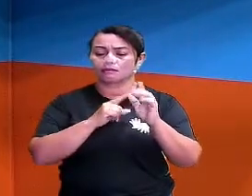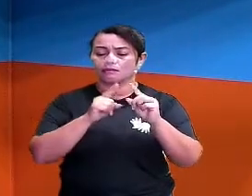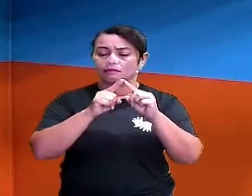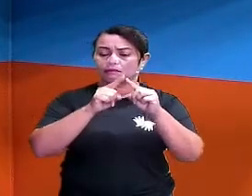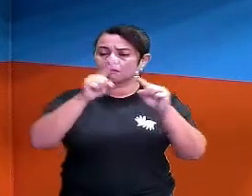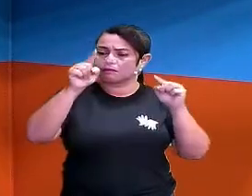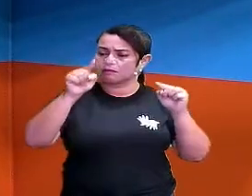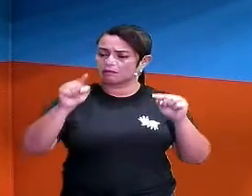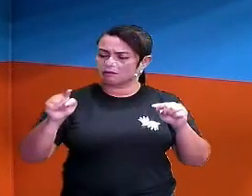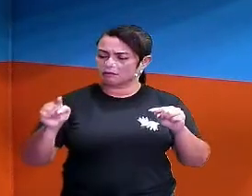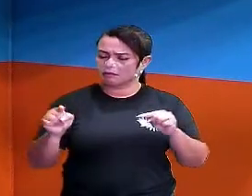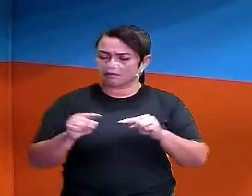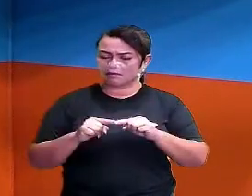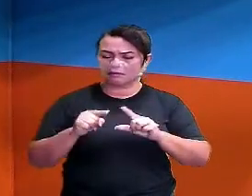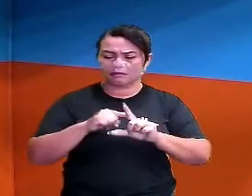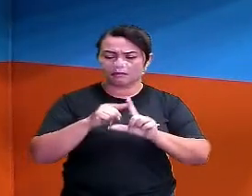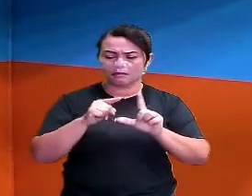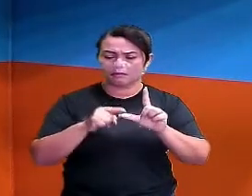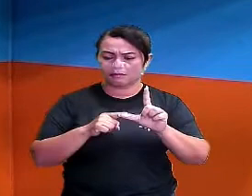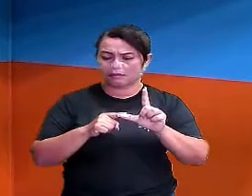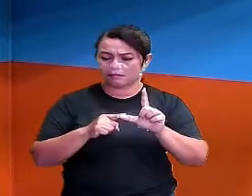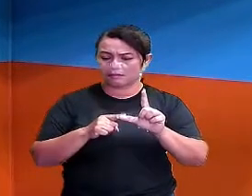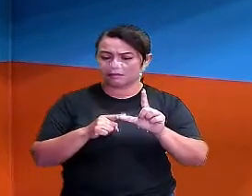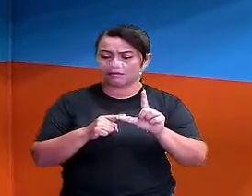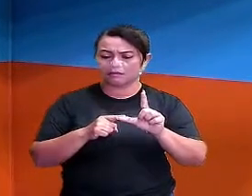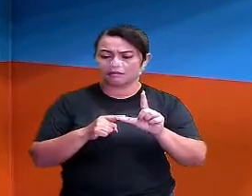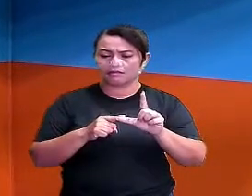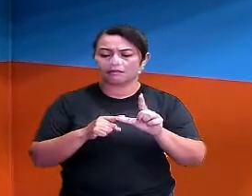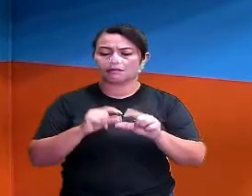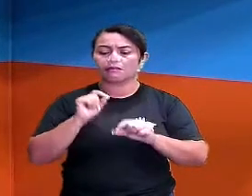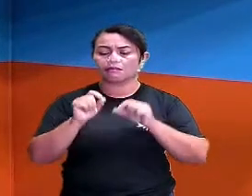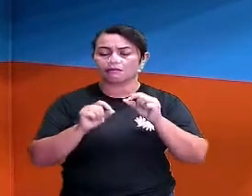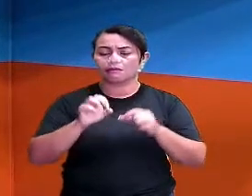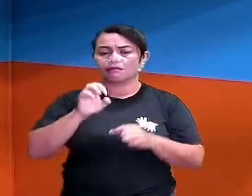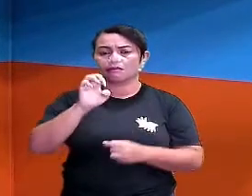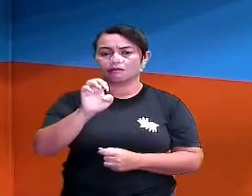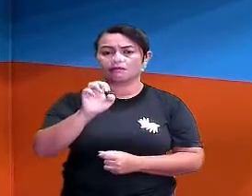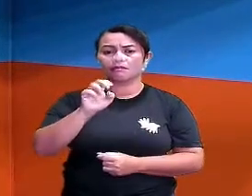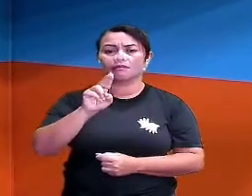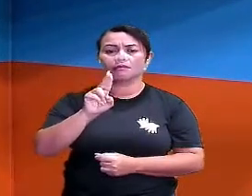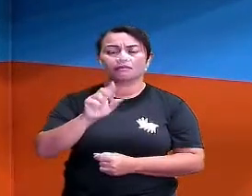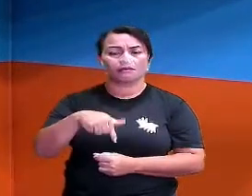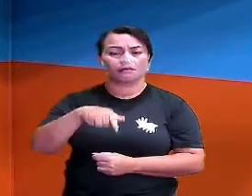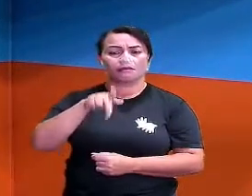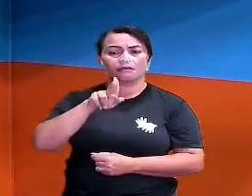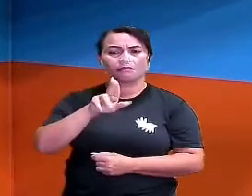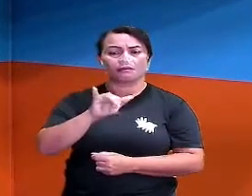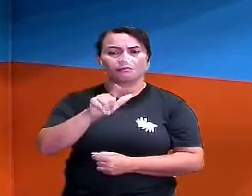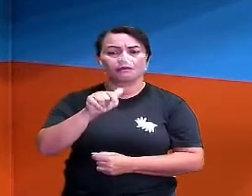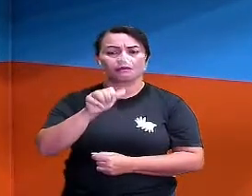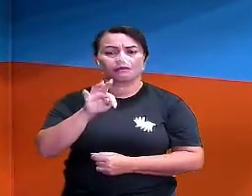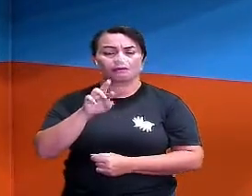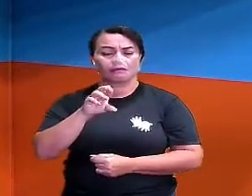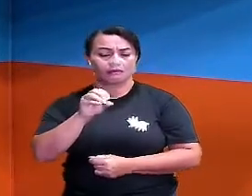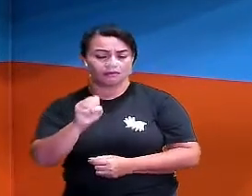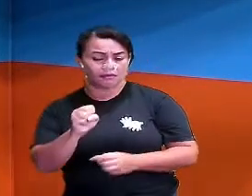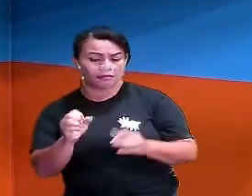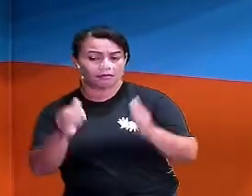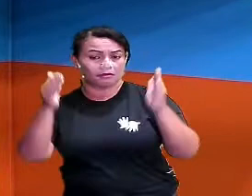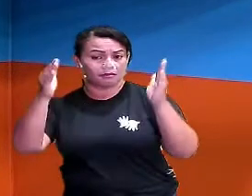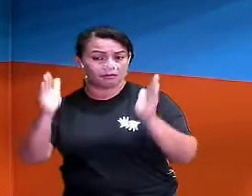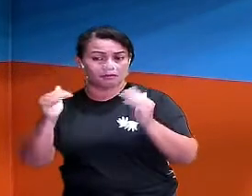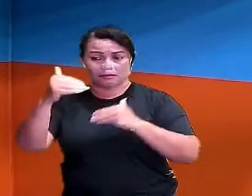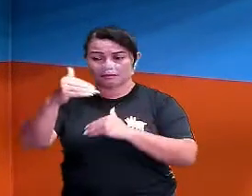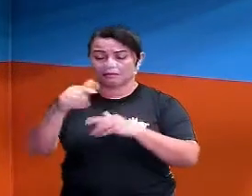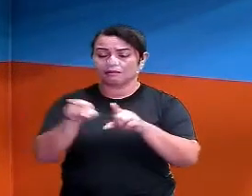ângulos congruentes, ou seja, são ao mesmo tempo equiláteros e equiângulos. Opa, professora!